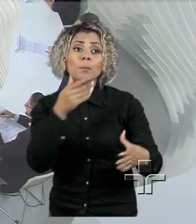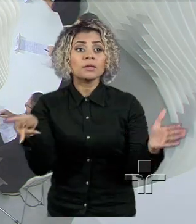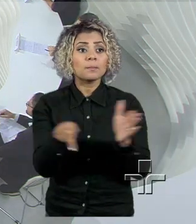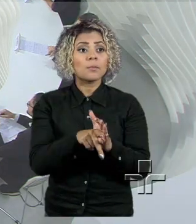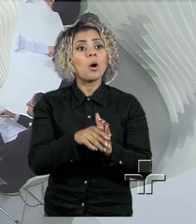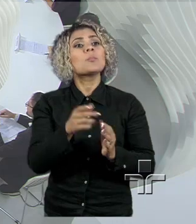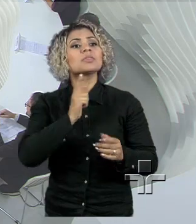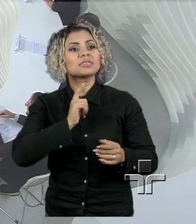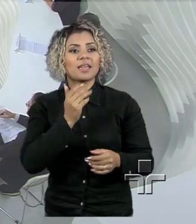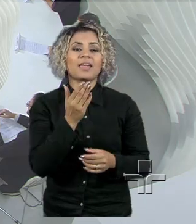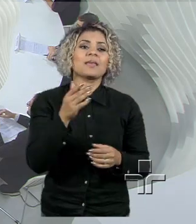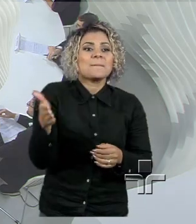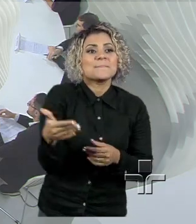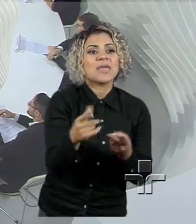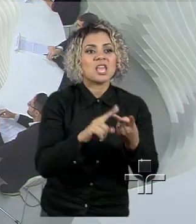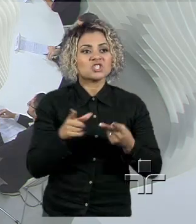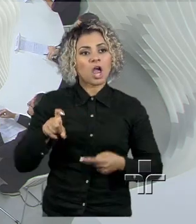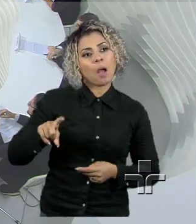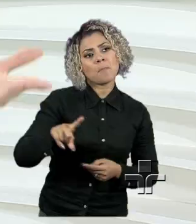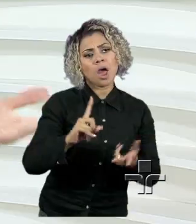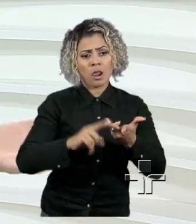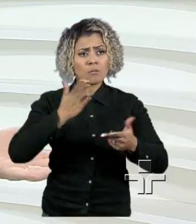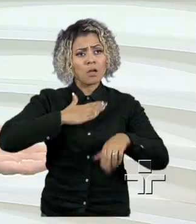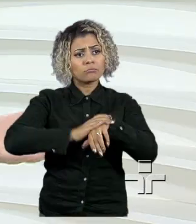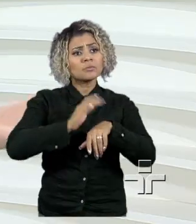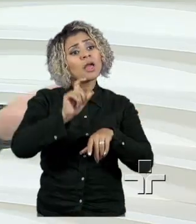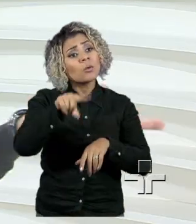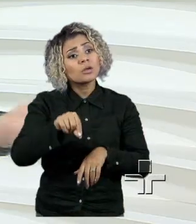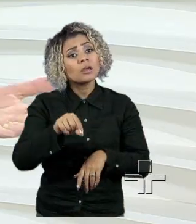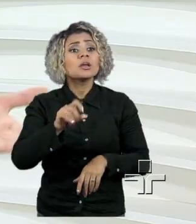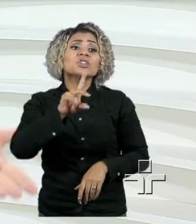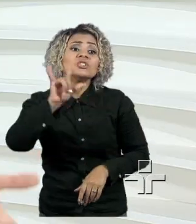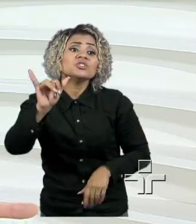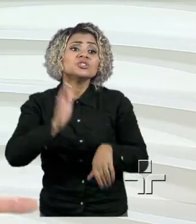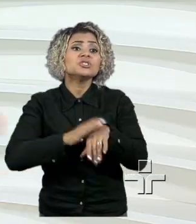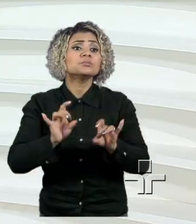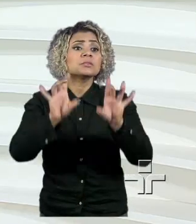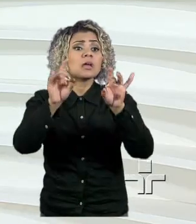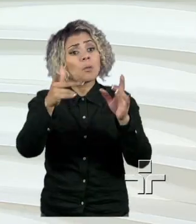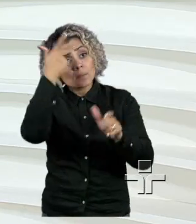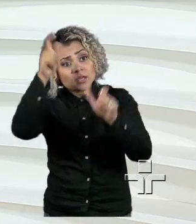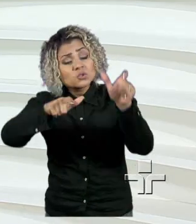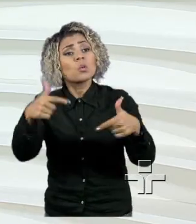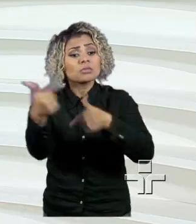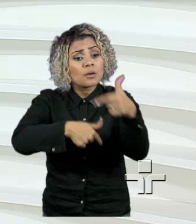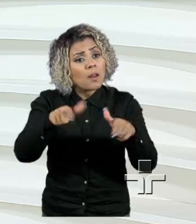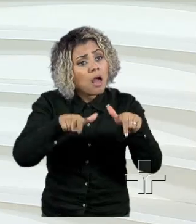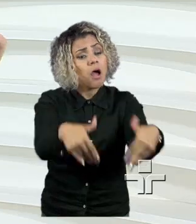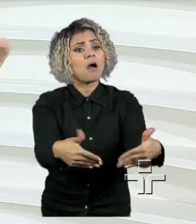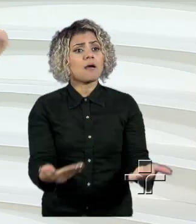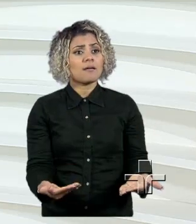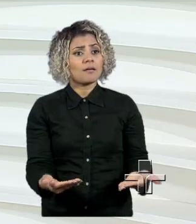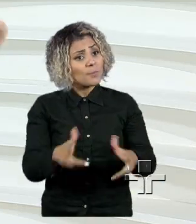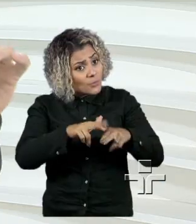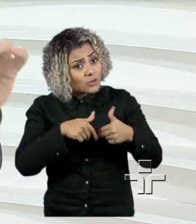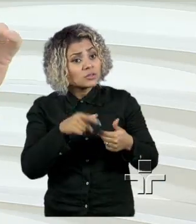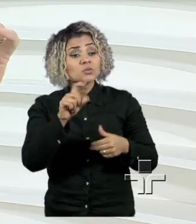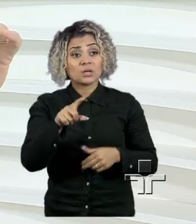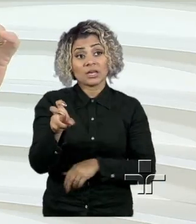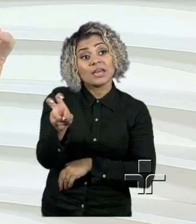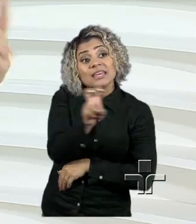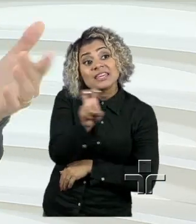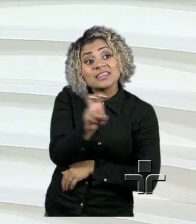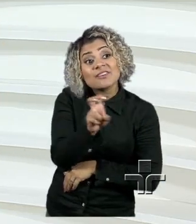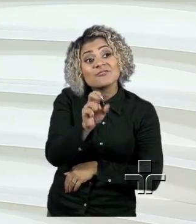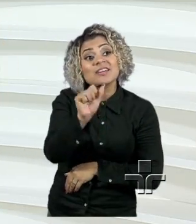com bacalhau, com camarão, porque é um dia de feriado que as pessoas estão trabalhando e é importante para nós. Pra vocês terem uma ideia, uma quinta-feira